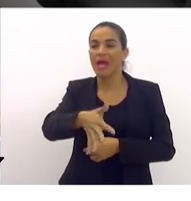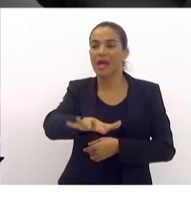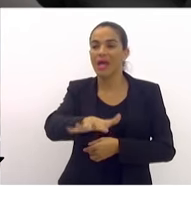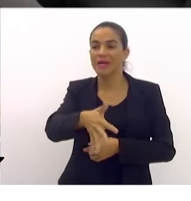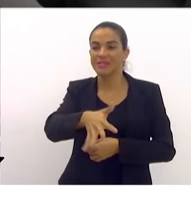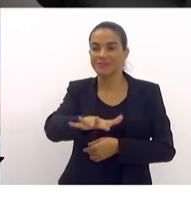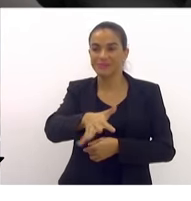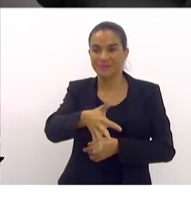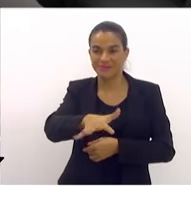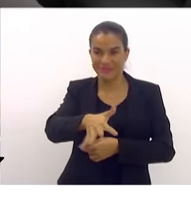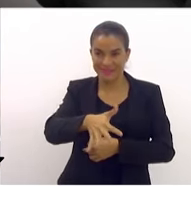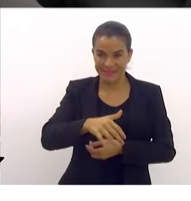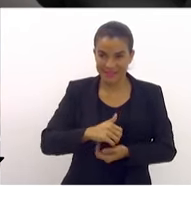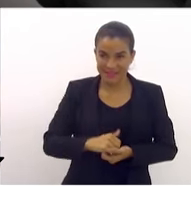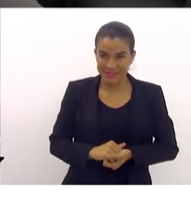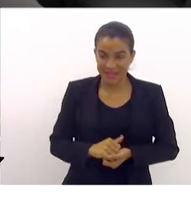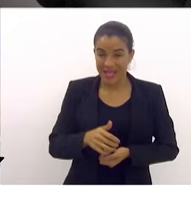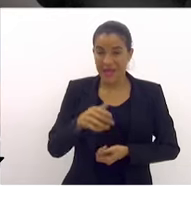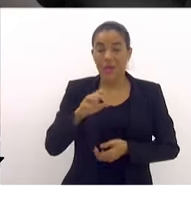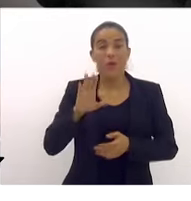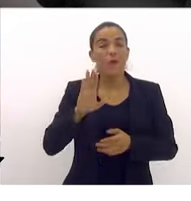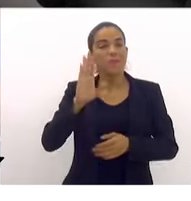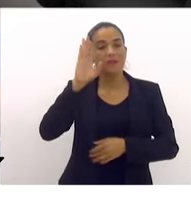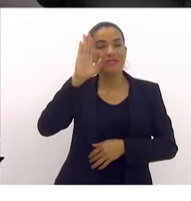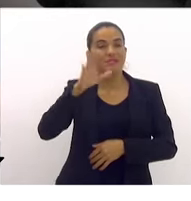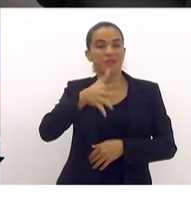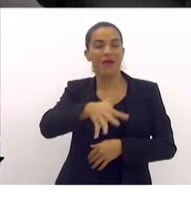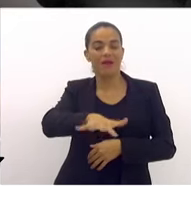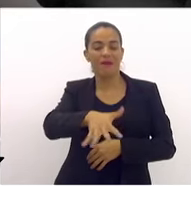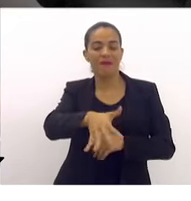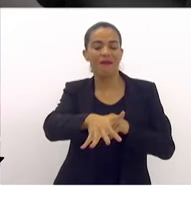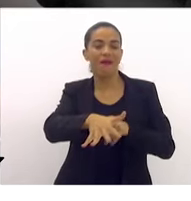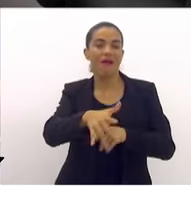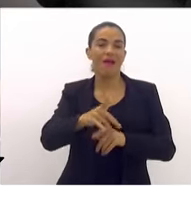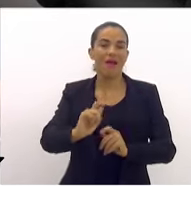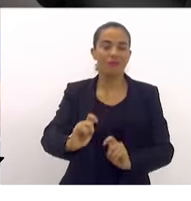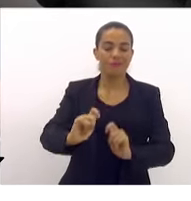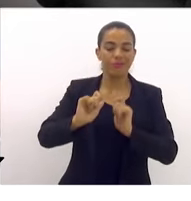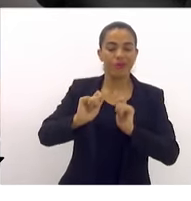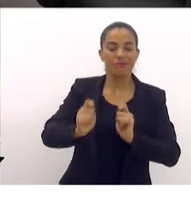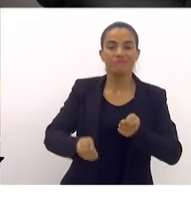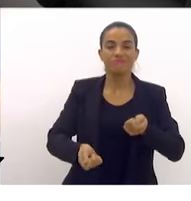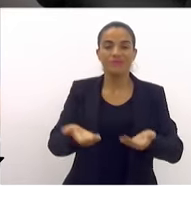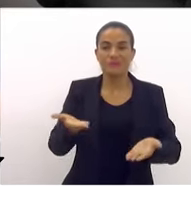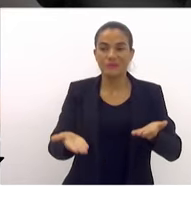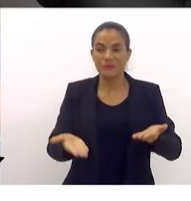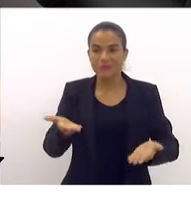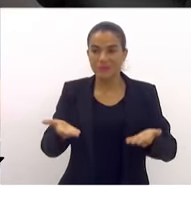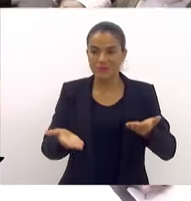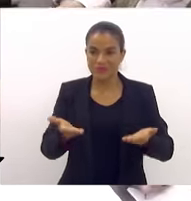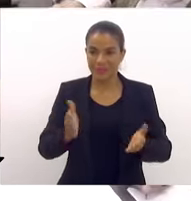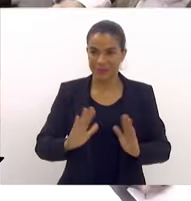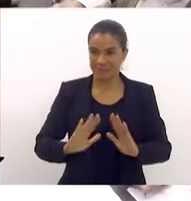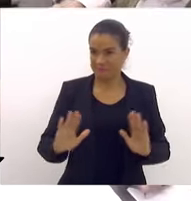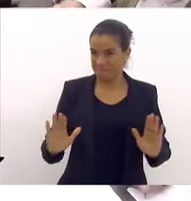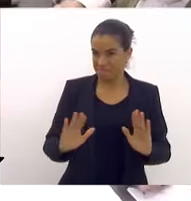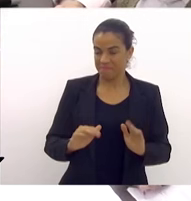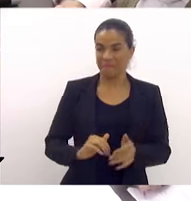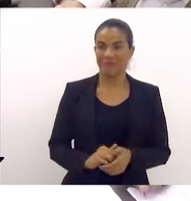razoabilidade. Verdade. Né? O princípio da razoabilidade faz a gente ponderar. Mas eu estou acompanhando Vossa Excelência.